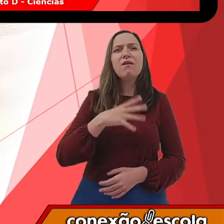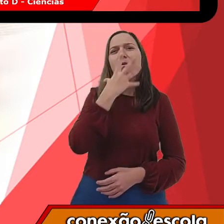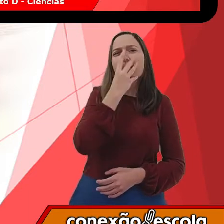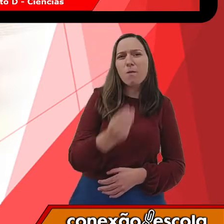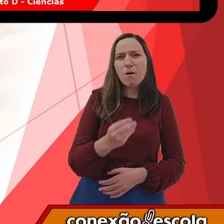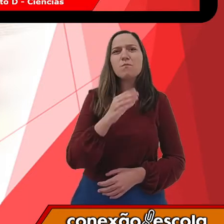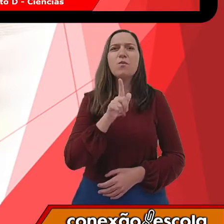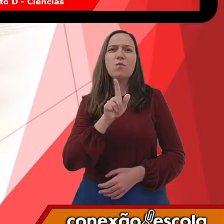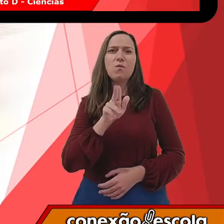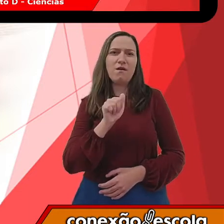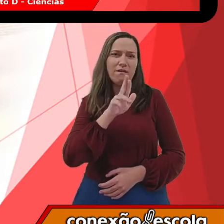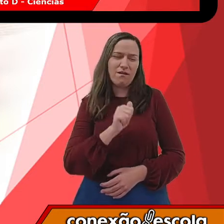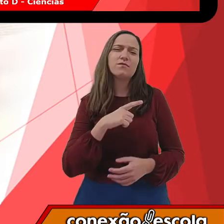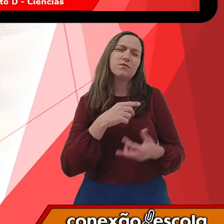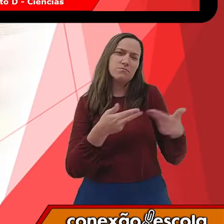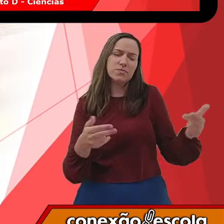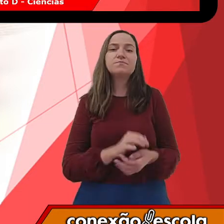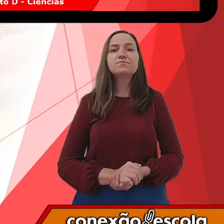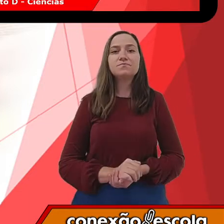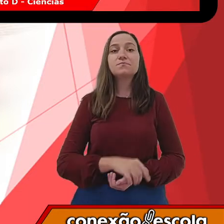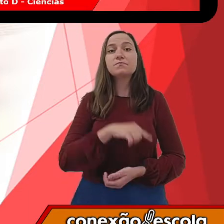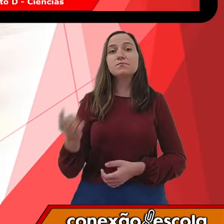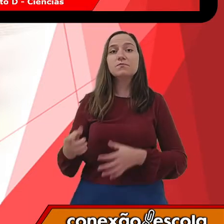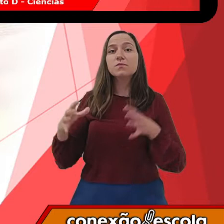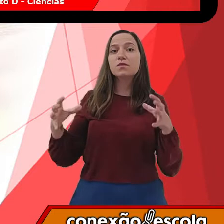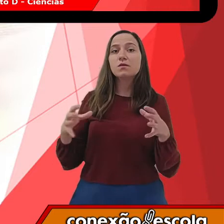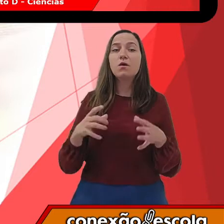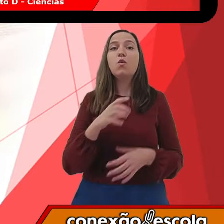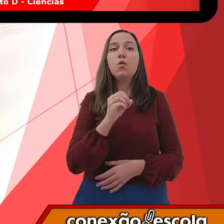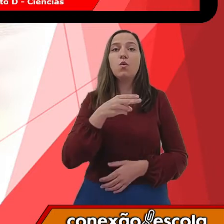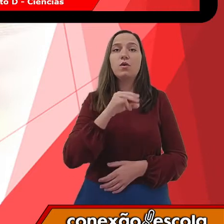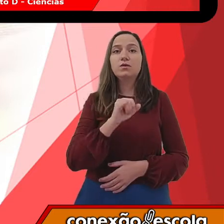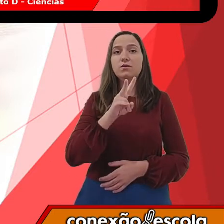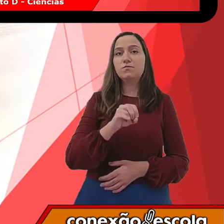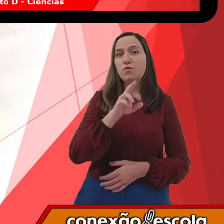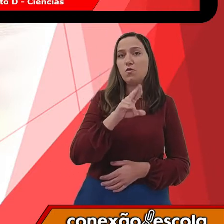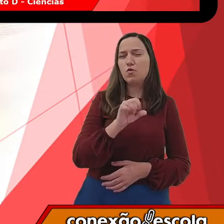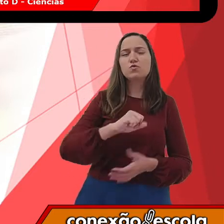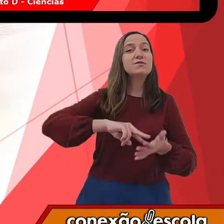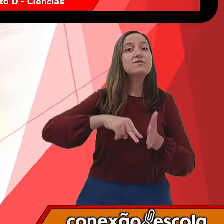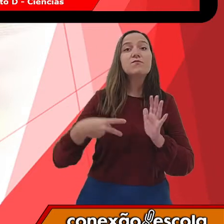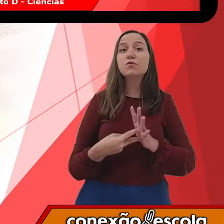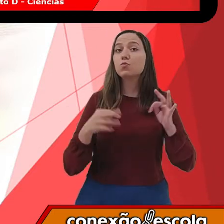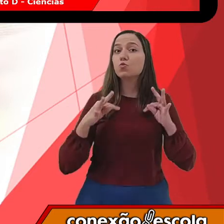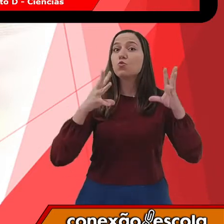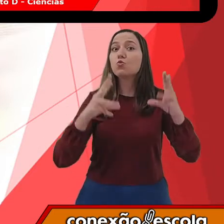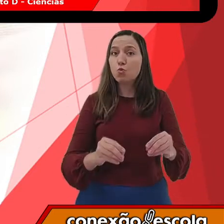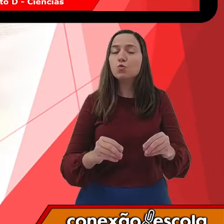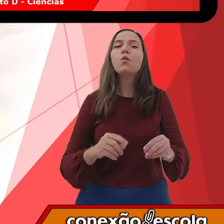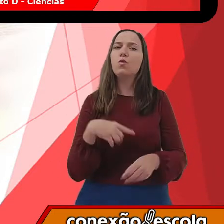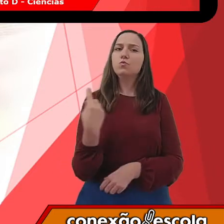termo onívoro vem do latim omni, que significa tudo. Ou seja, os animais onívoros